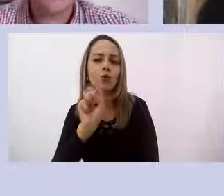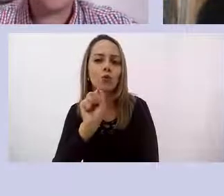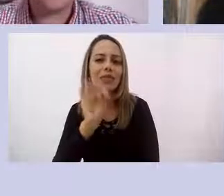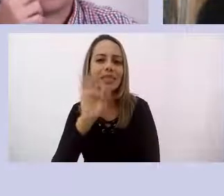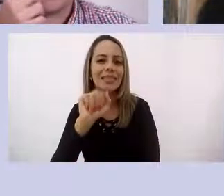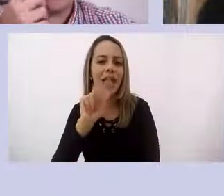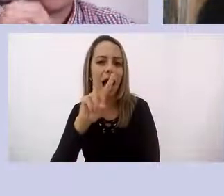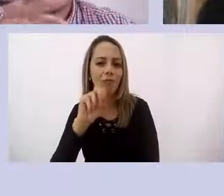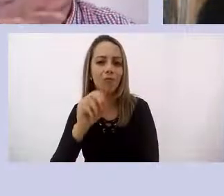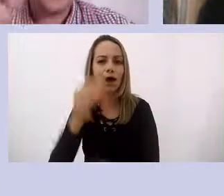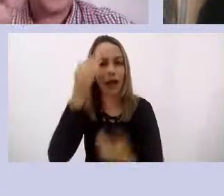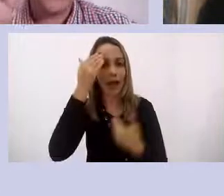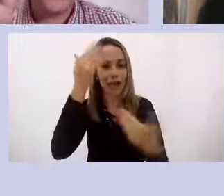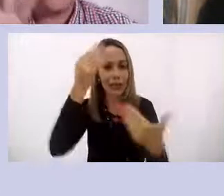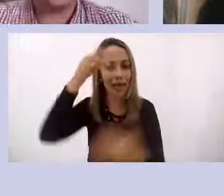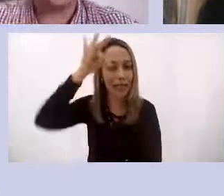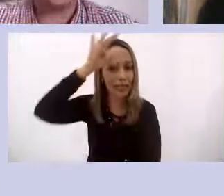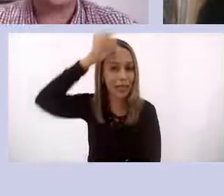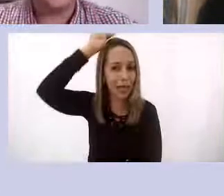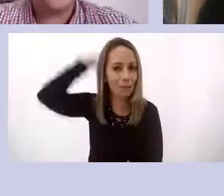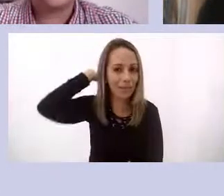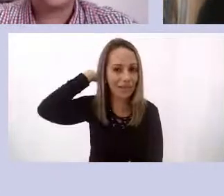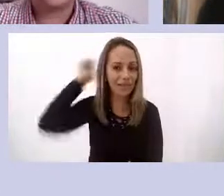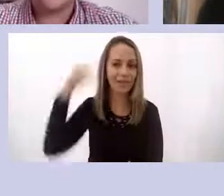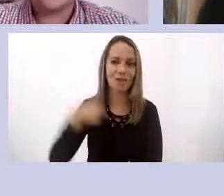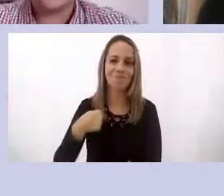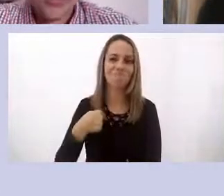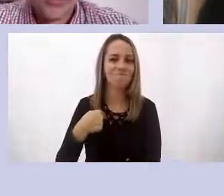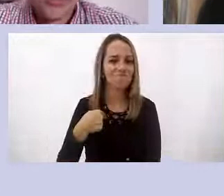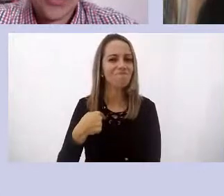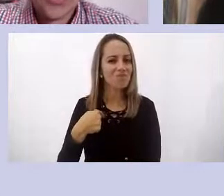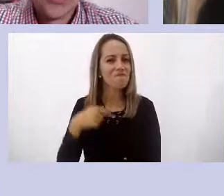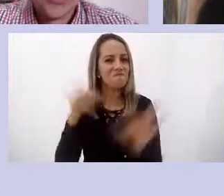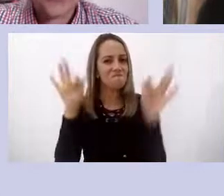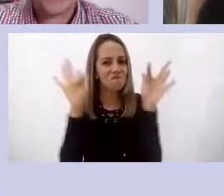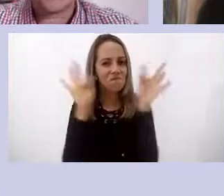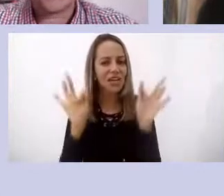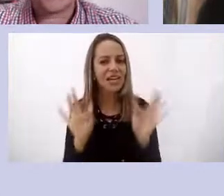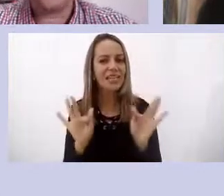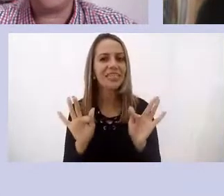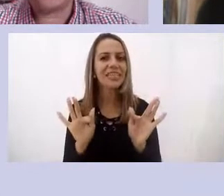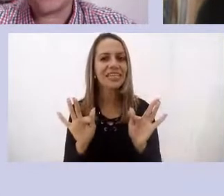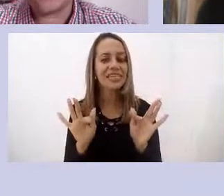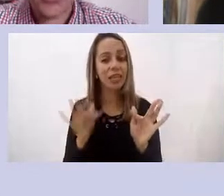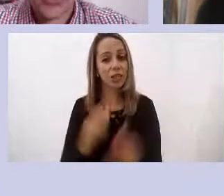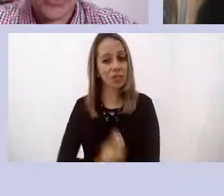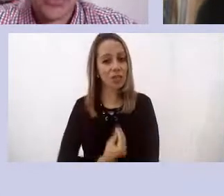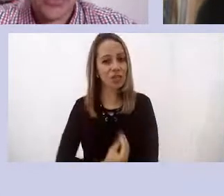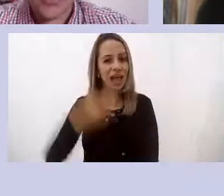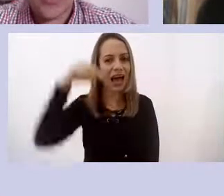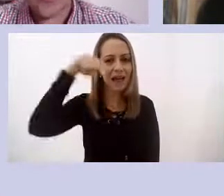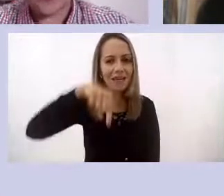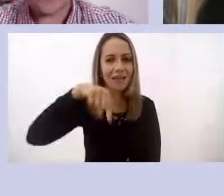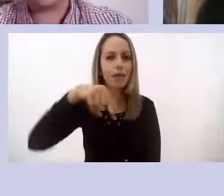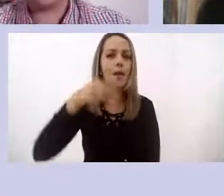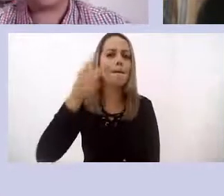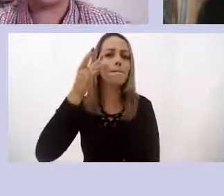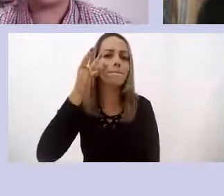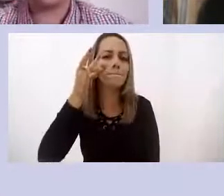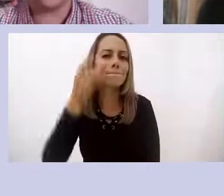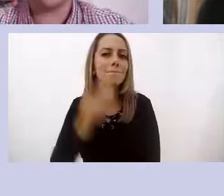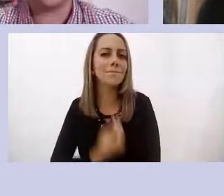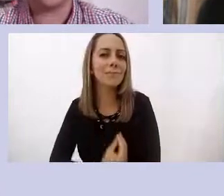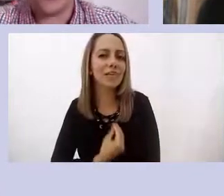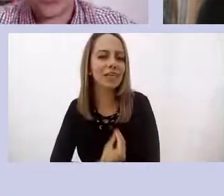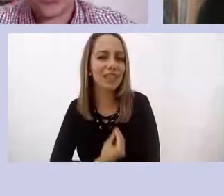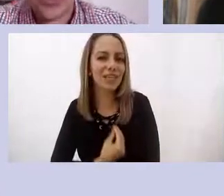Tamires, né? Fiquei muito orgulhoso de estar aqui presente e como membro